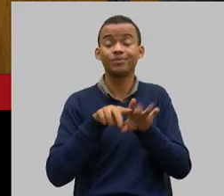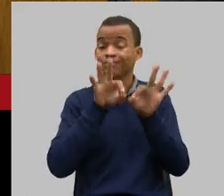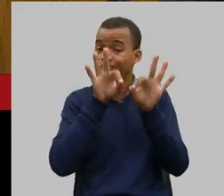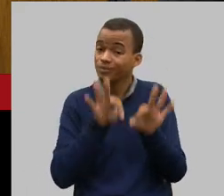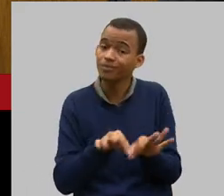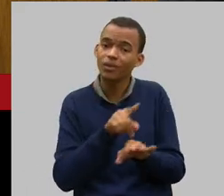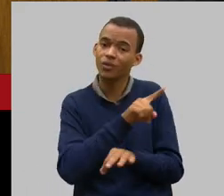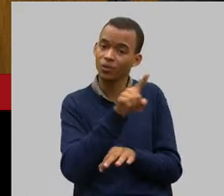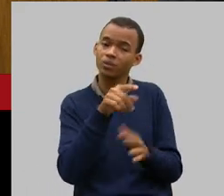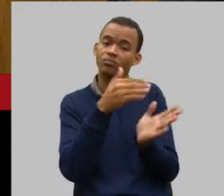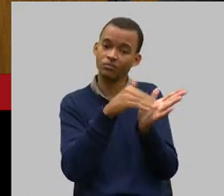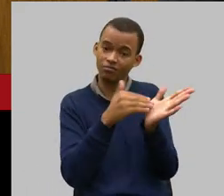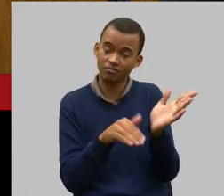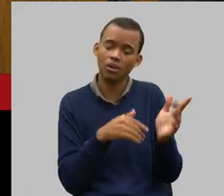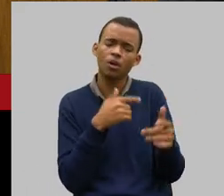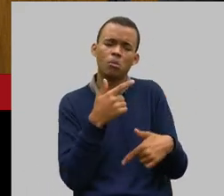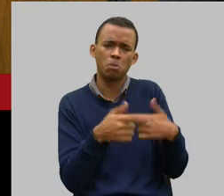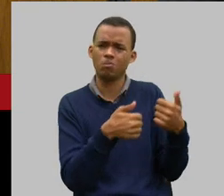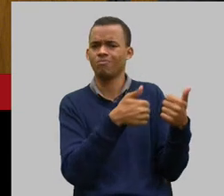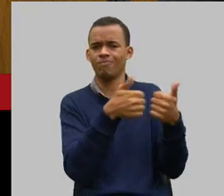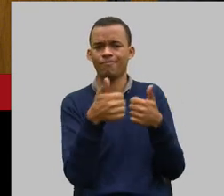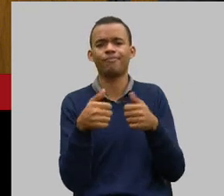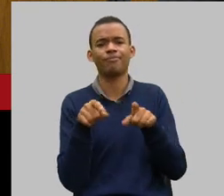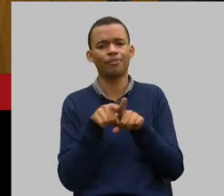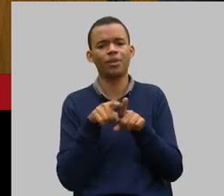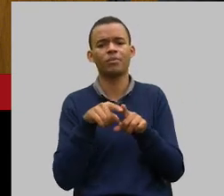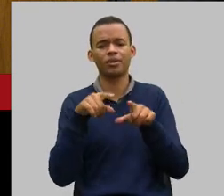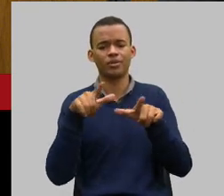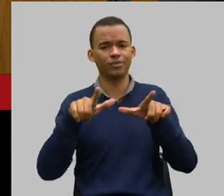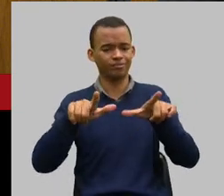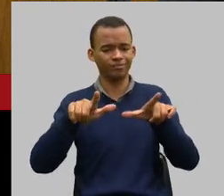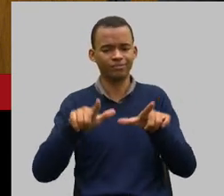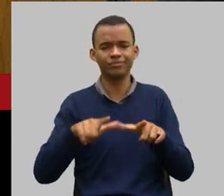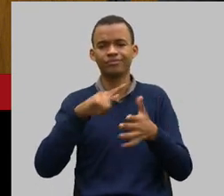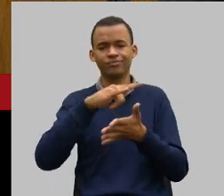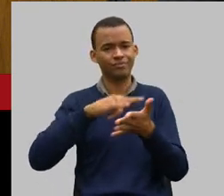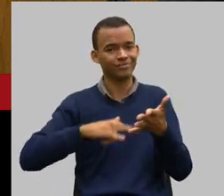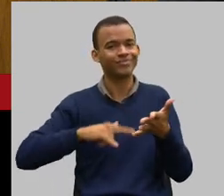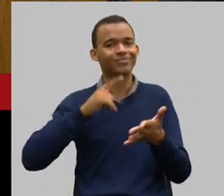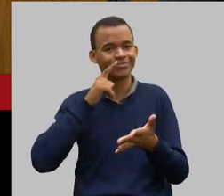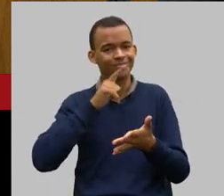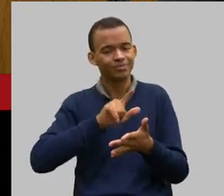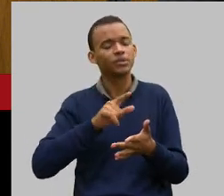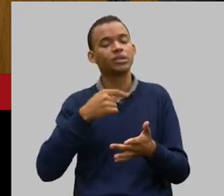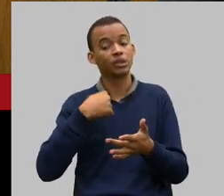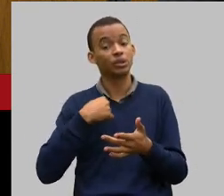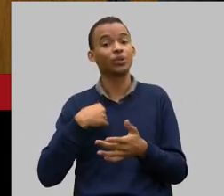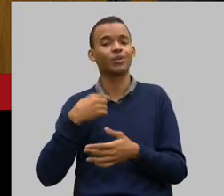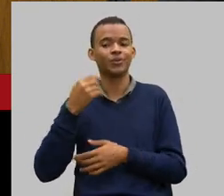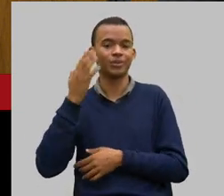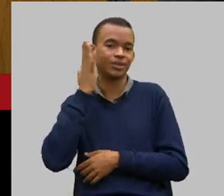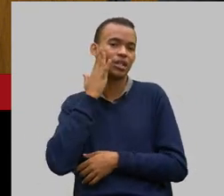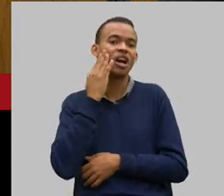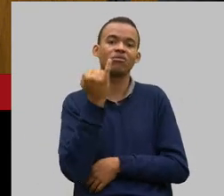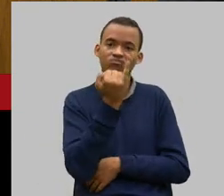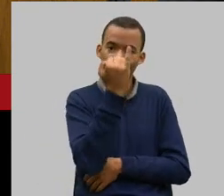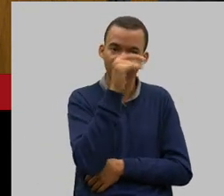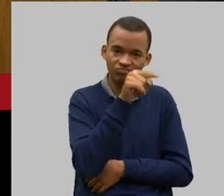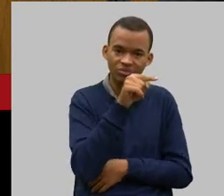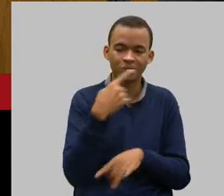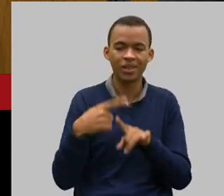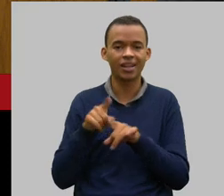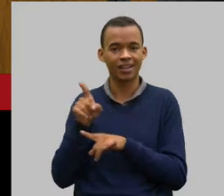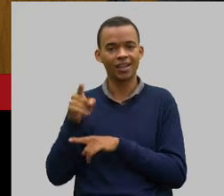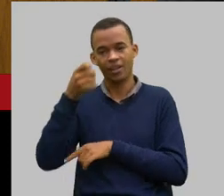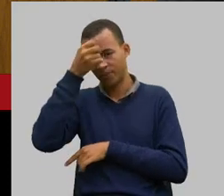fazendo um grande trabalho essa regularização fundiária eu fiz com prefeito de Rio casco ISS a importância que é as famílias principalmente de